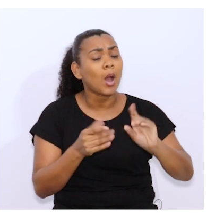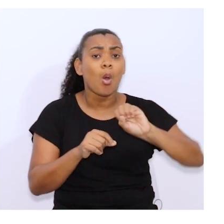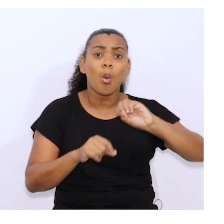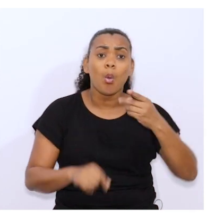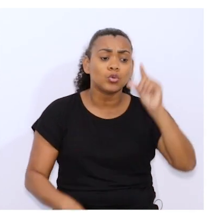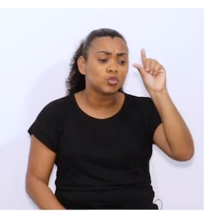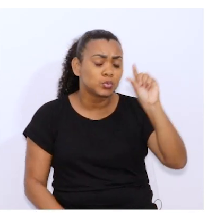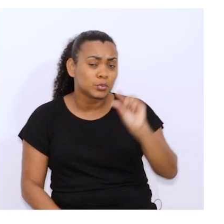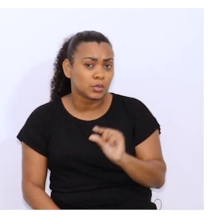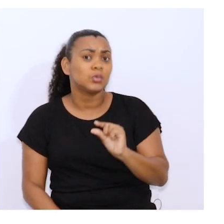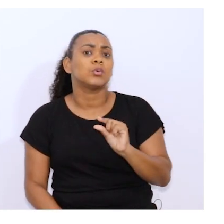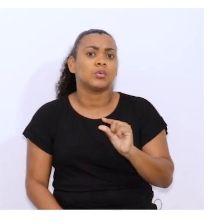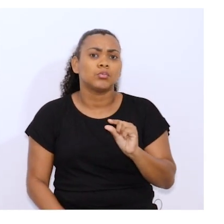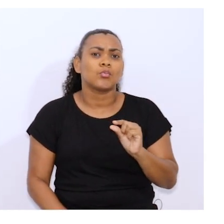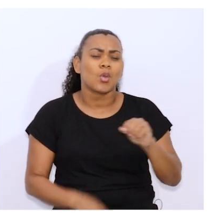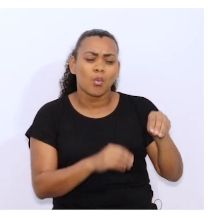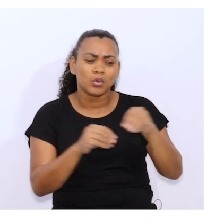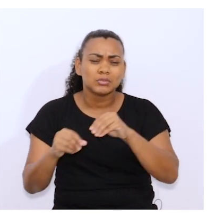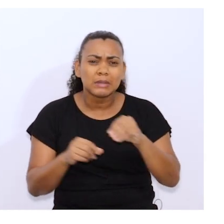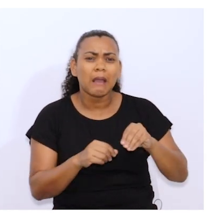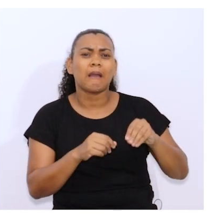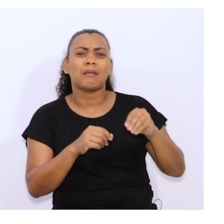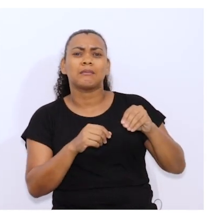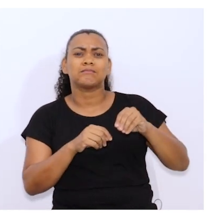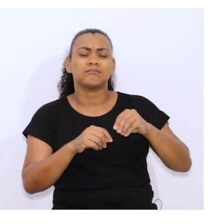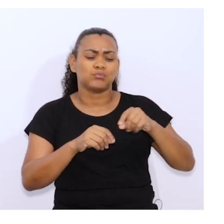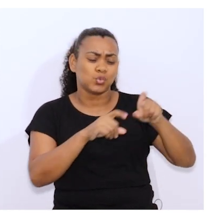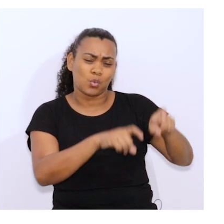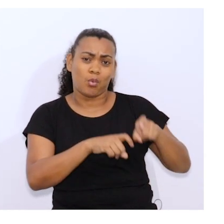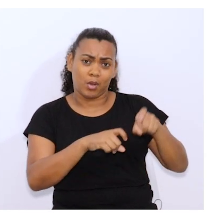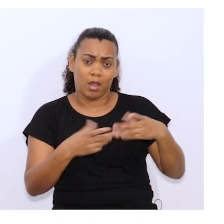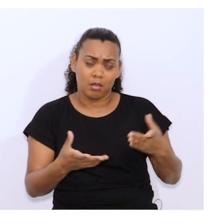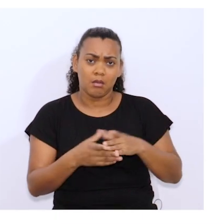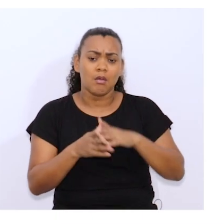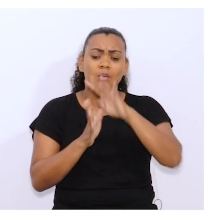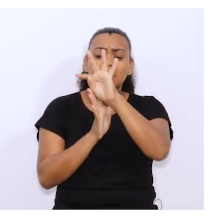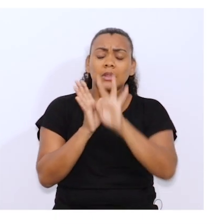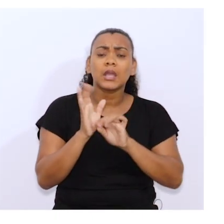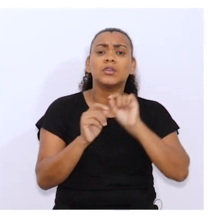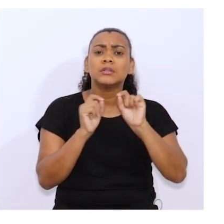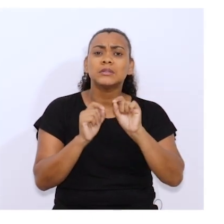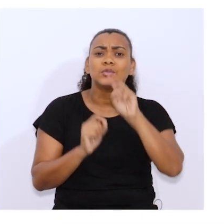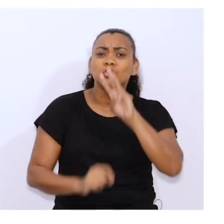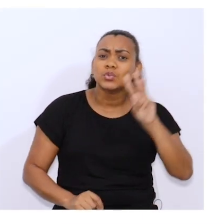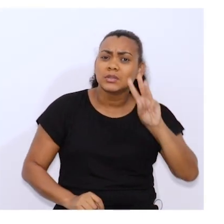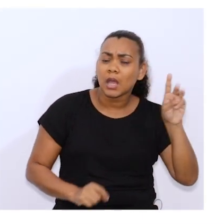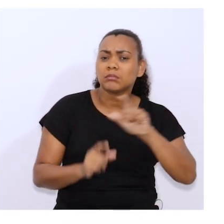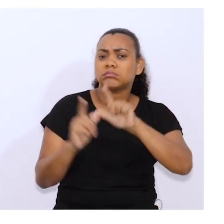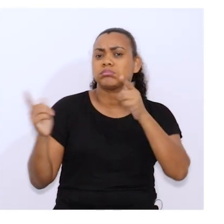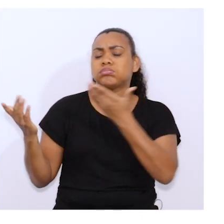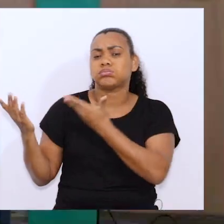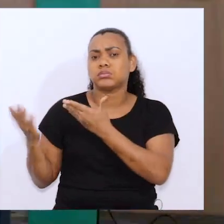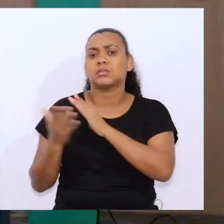diminuir consideravelmente a quantidade de latifúndios no meio rural. Esse texto foi tirado do site que está aí